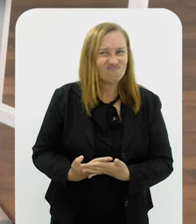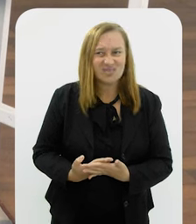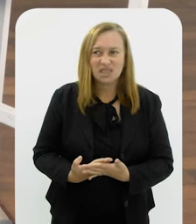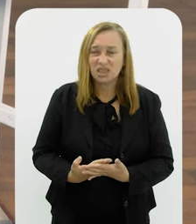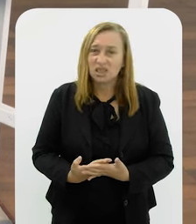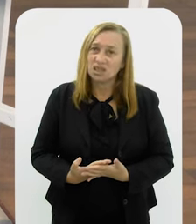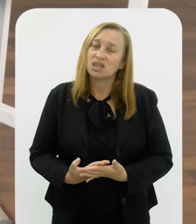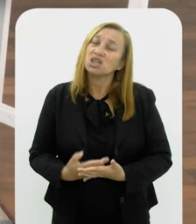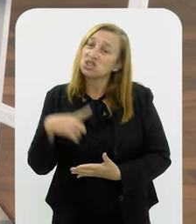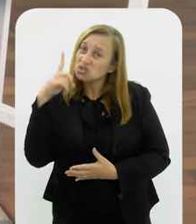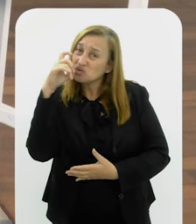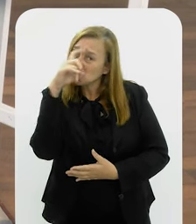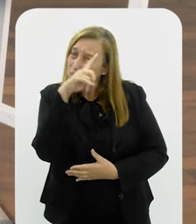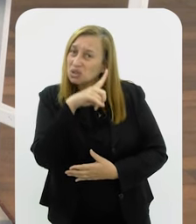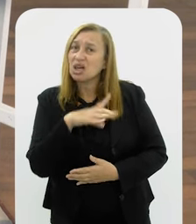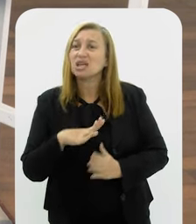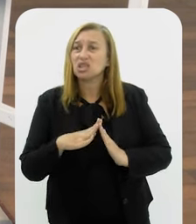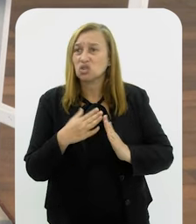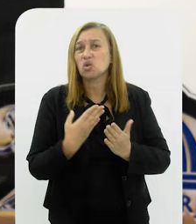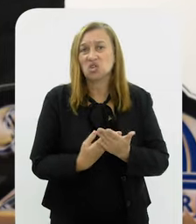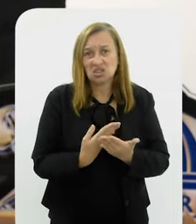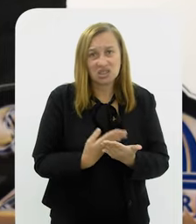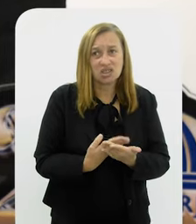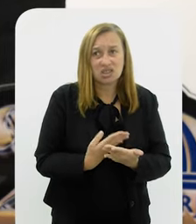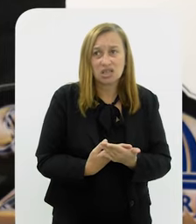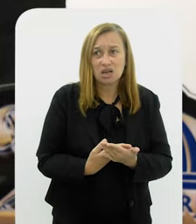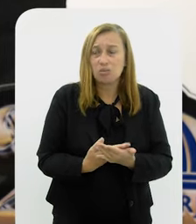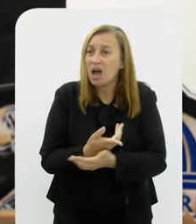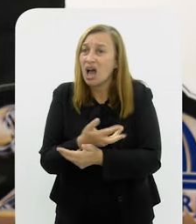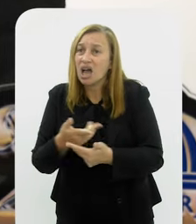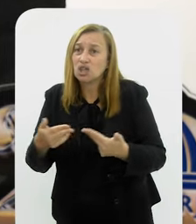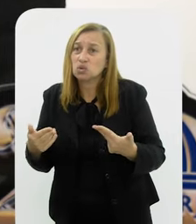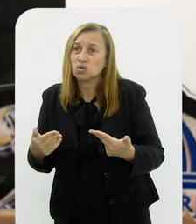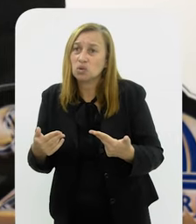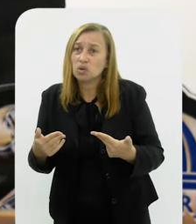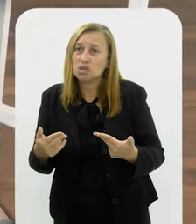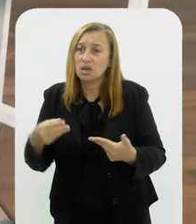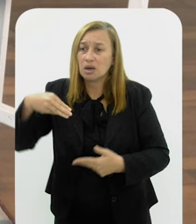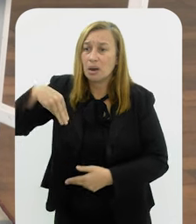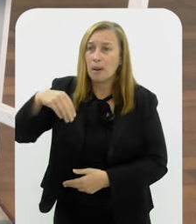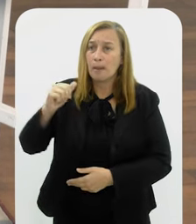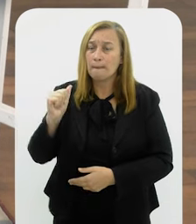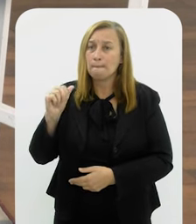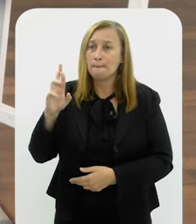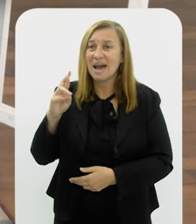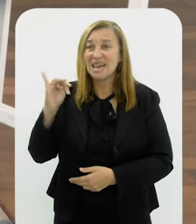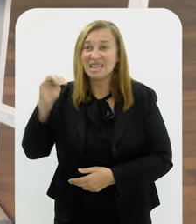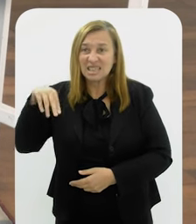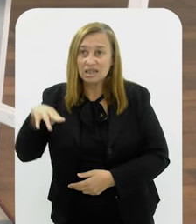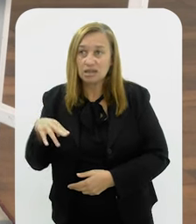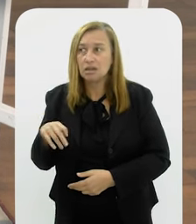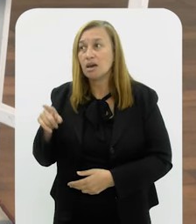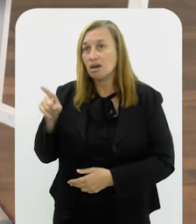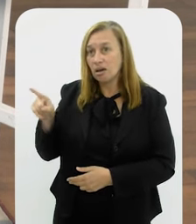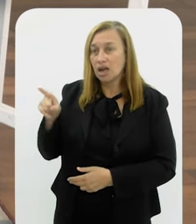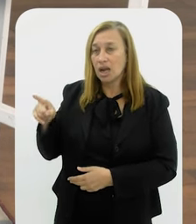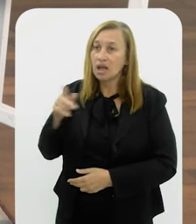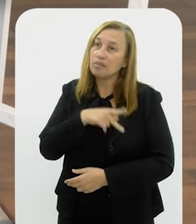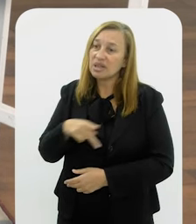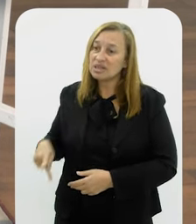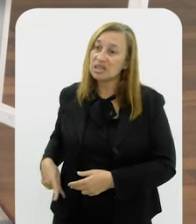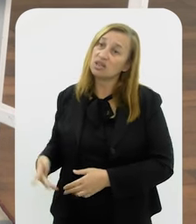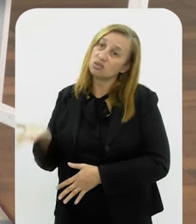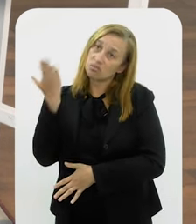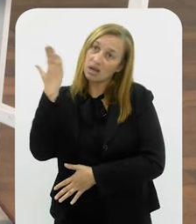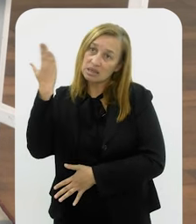É. E vinha de dificuldades. E, tanto que a esposa do Martim é que era presidente. A Rússia, fica isso, filho, você